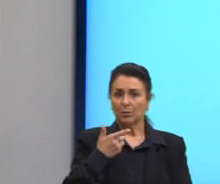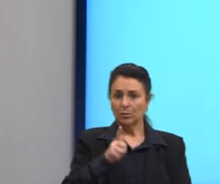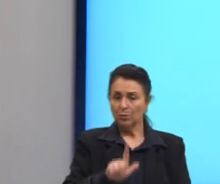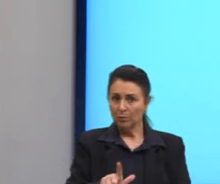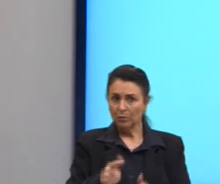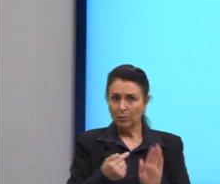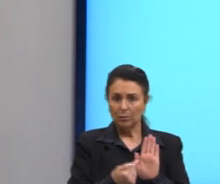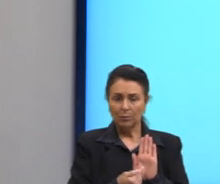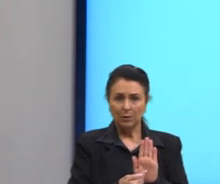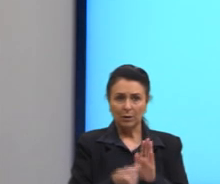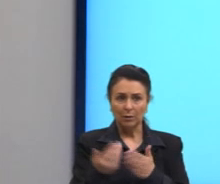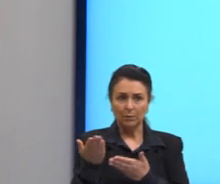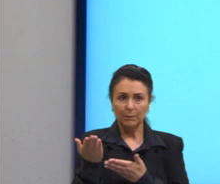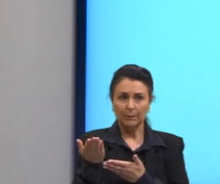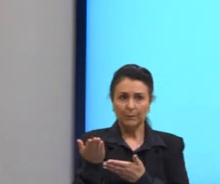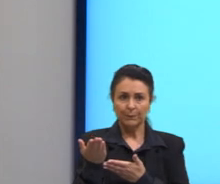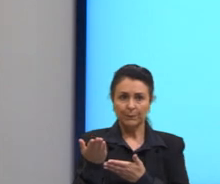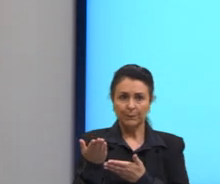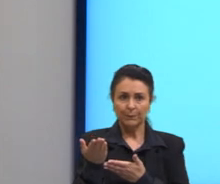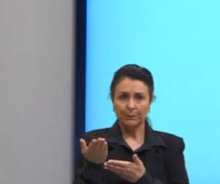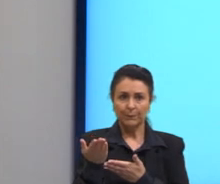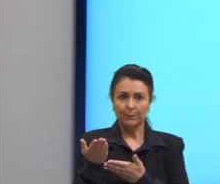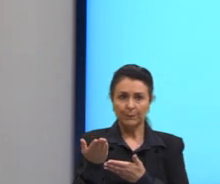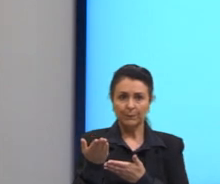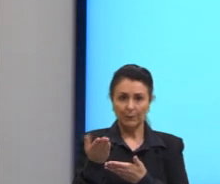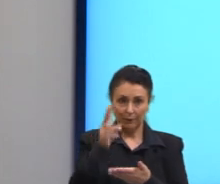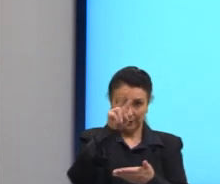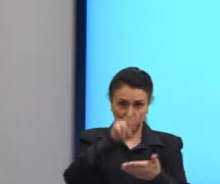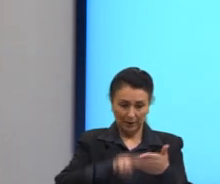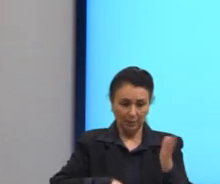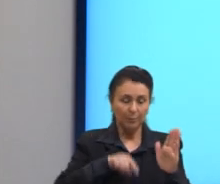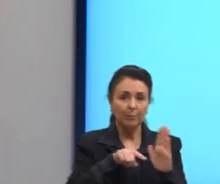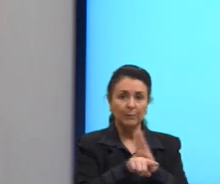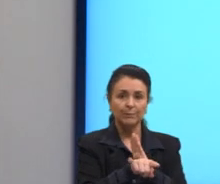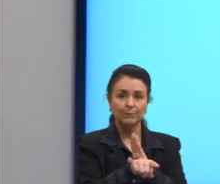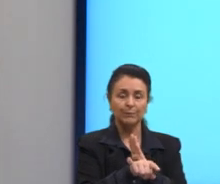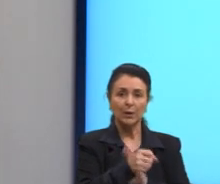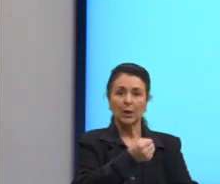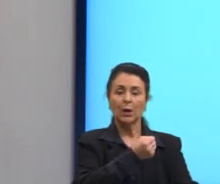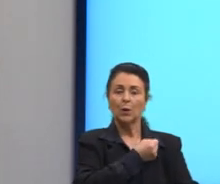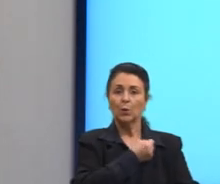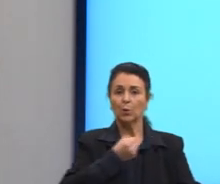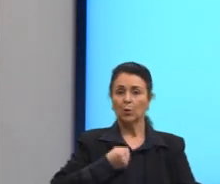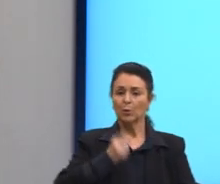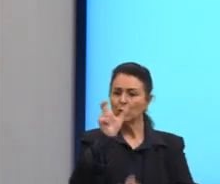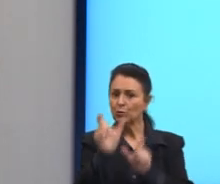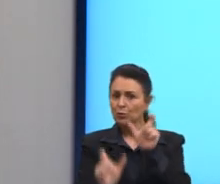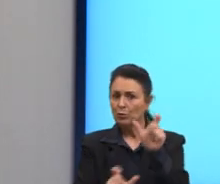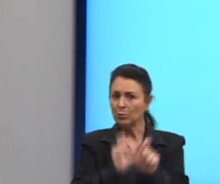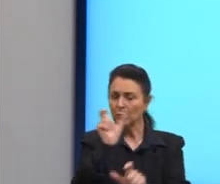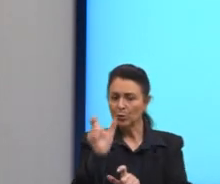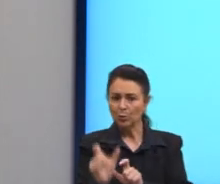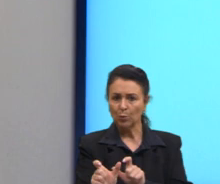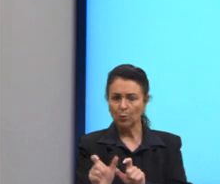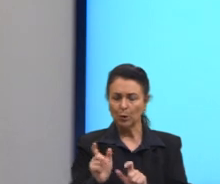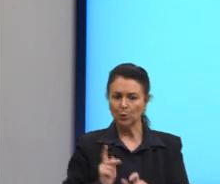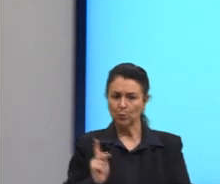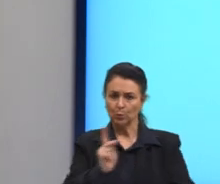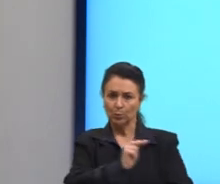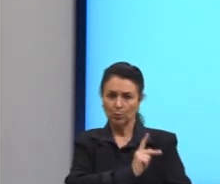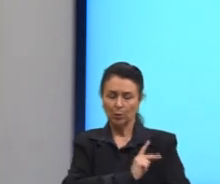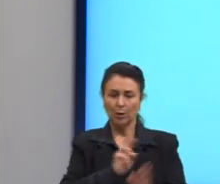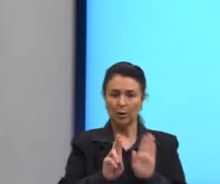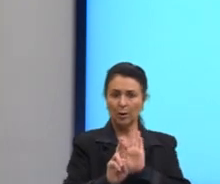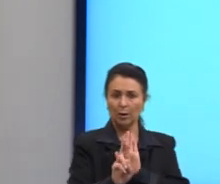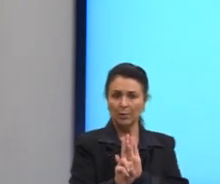aqui Bom vamos lá vamos ler o enunciado vamos lá o número de indivíduos de certa população representa